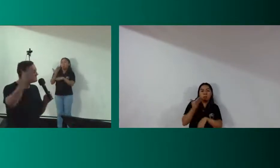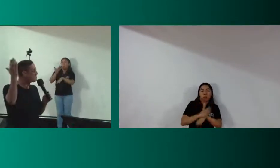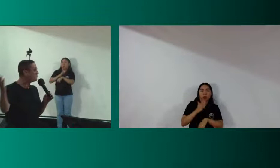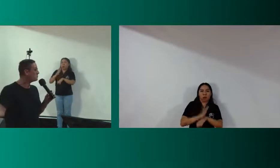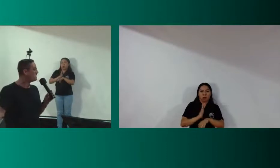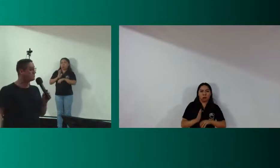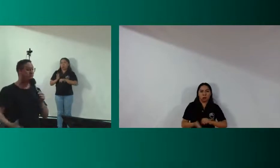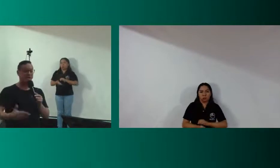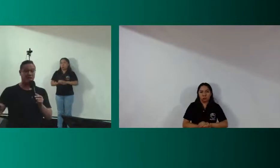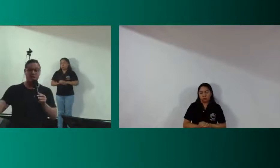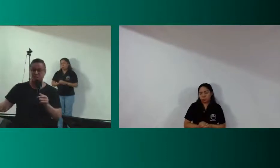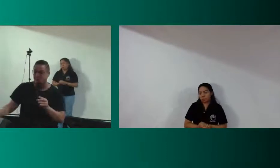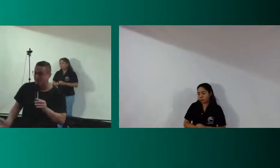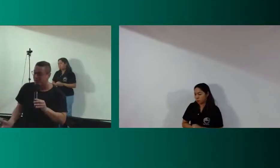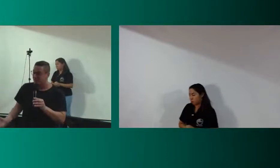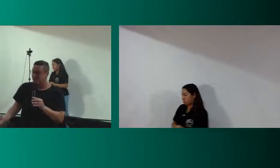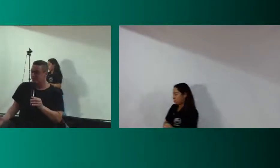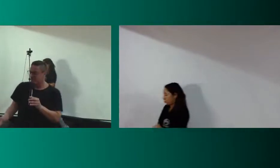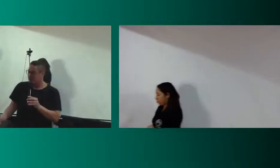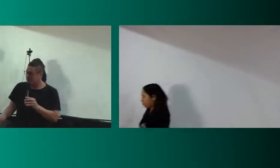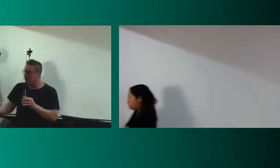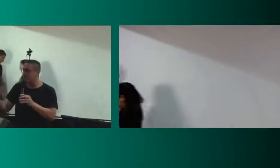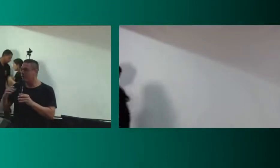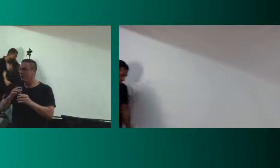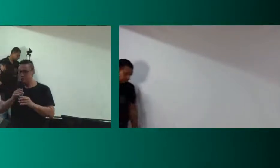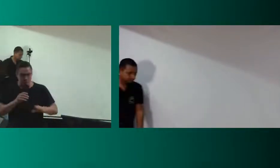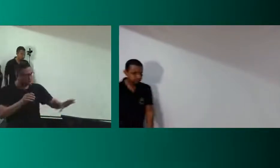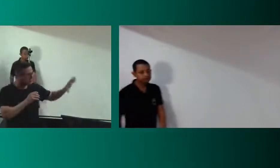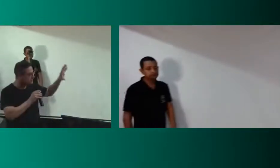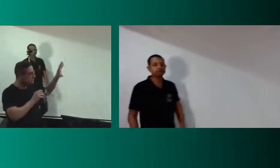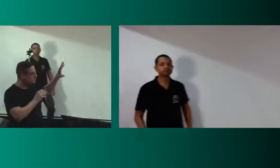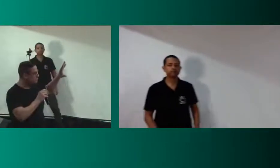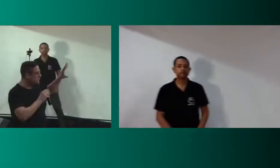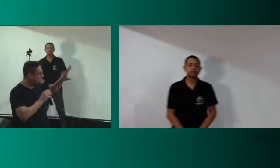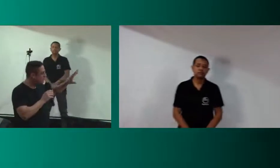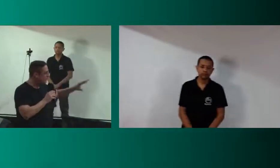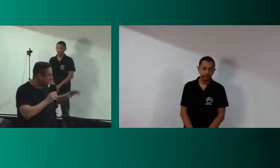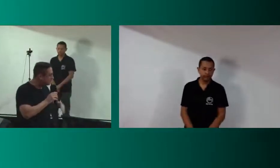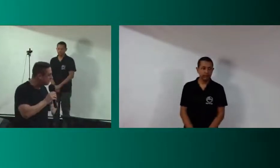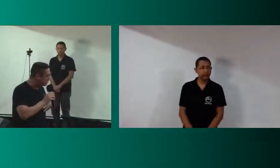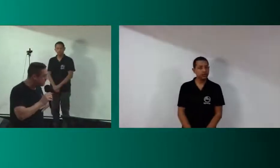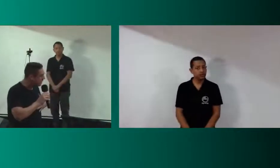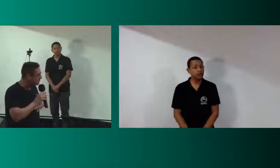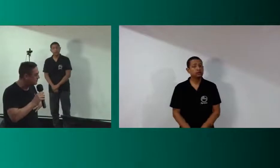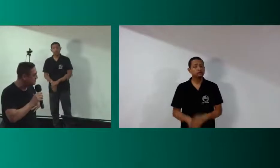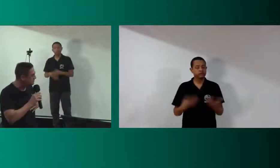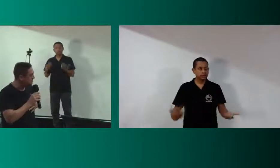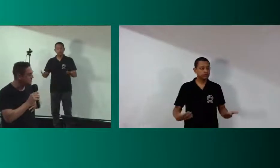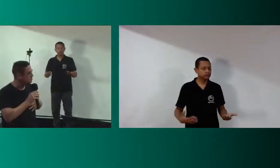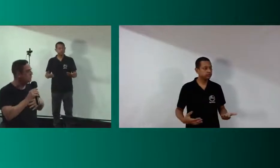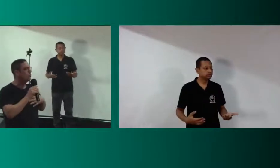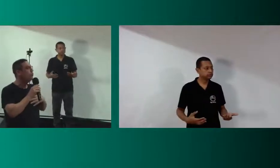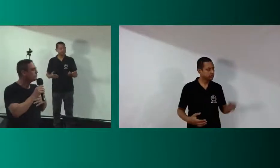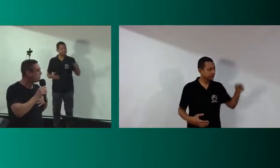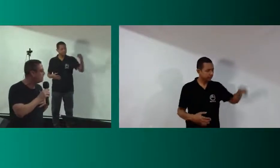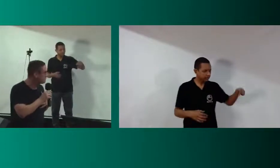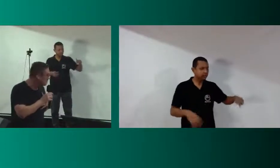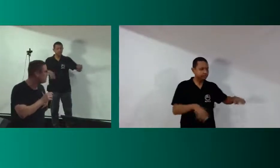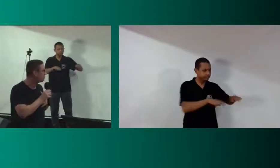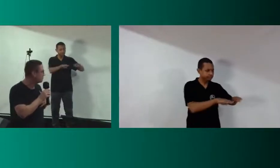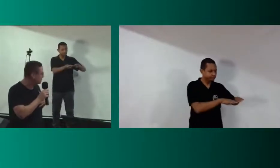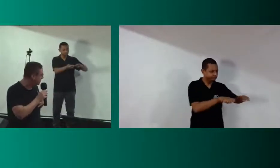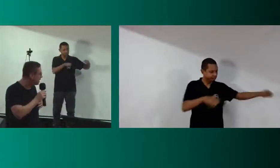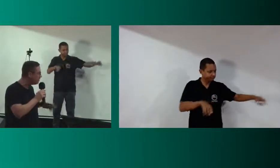com política desse governo terrível Então acho que se a gente conseguisse daqui dessa mesa que já me deixou